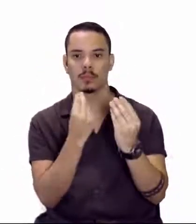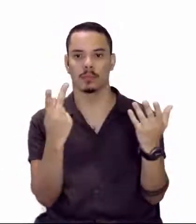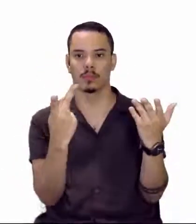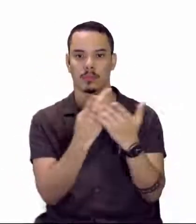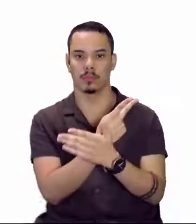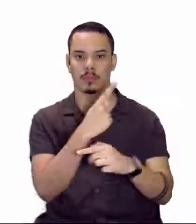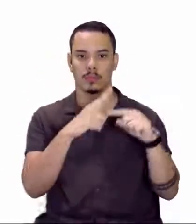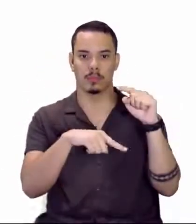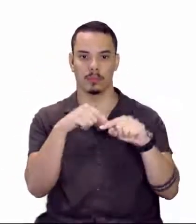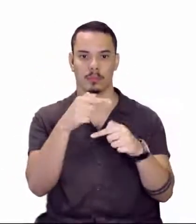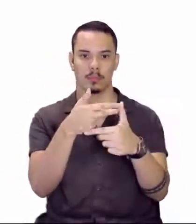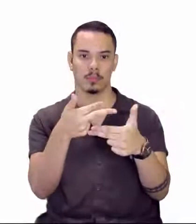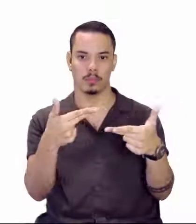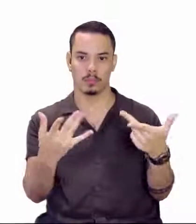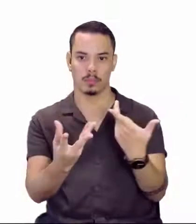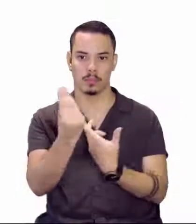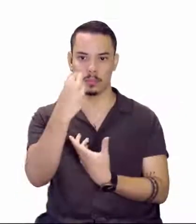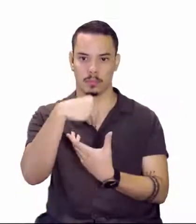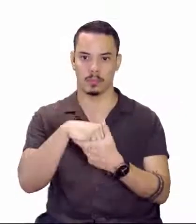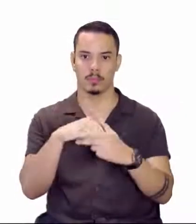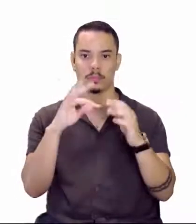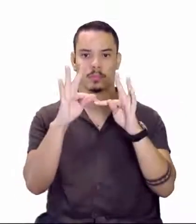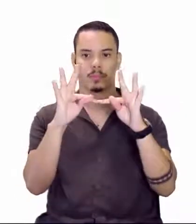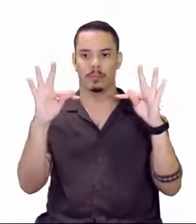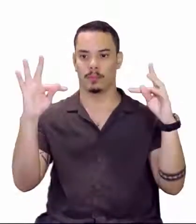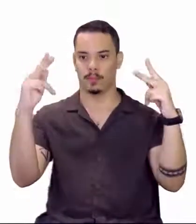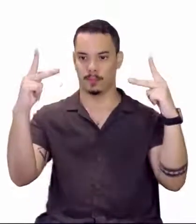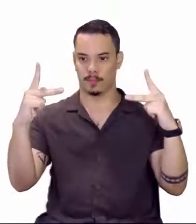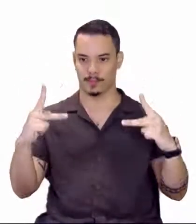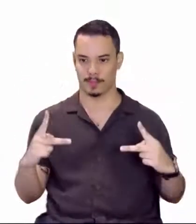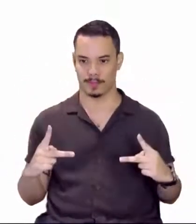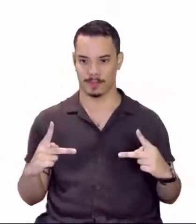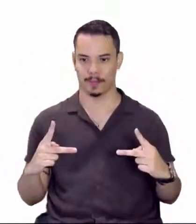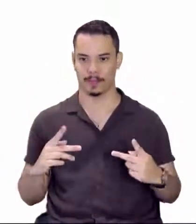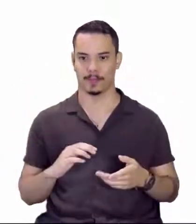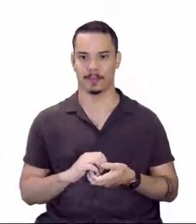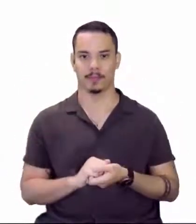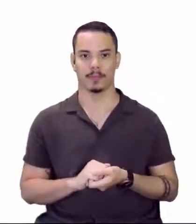os elementos contidos na tabela periódica.